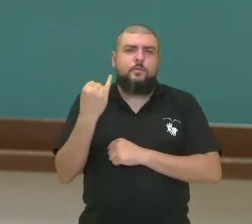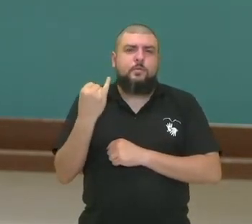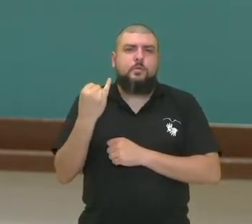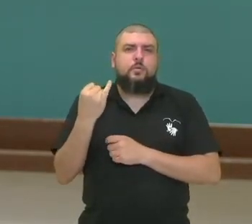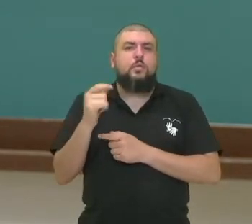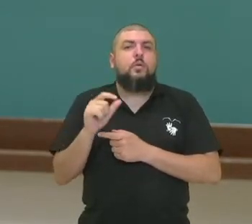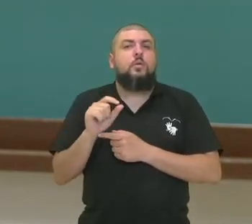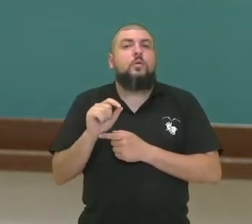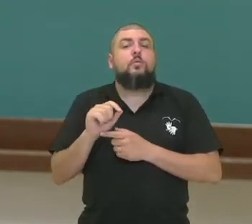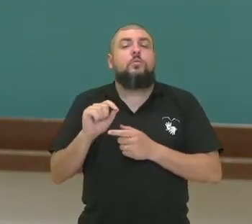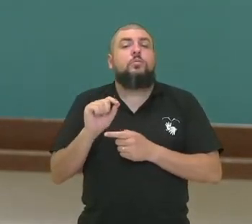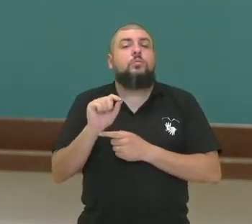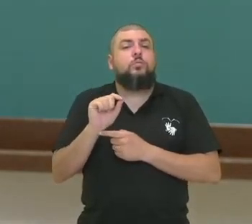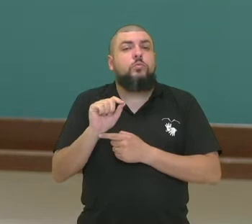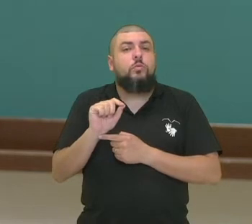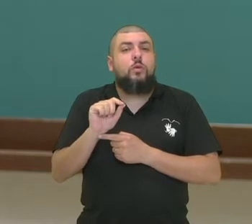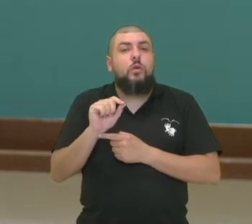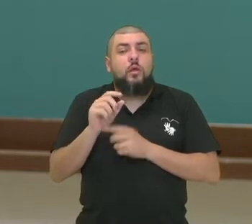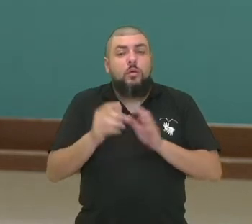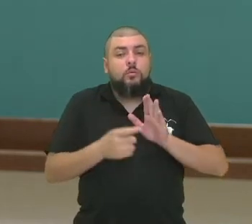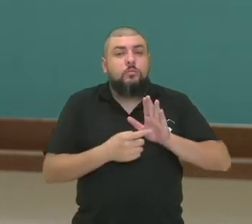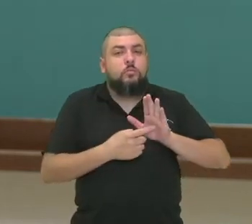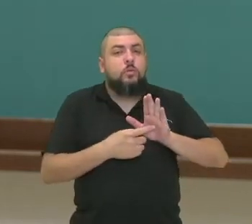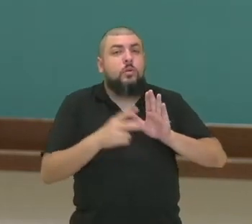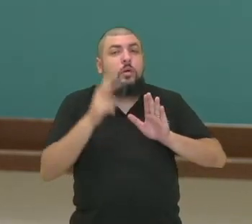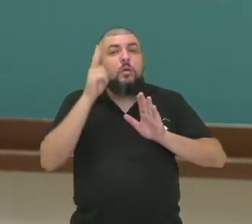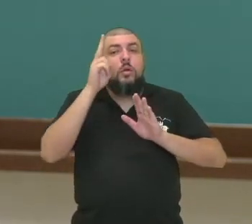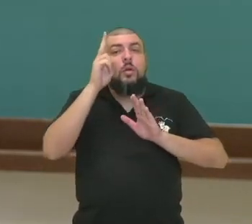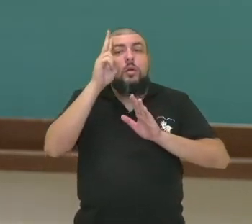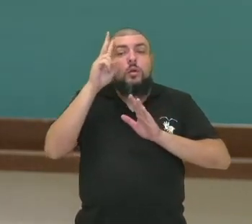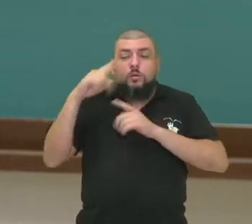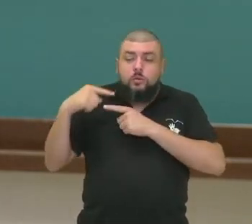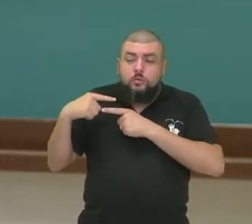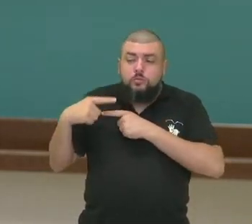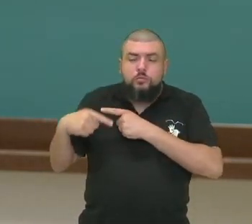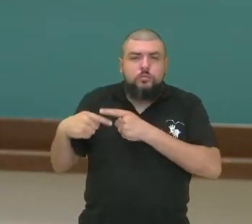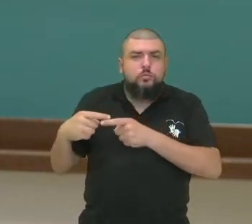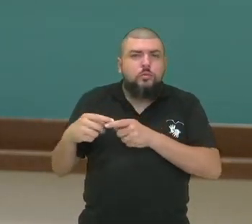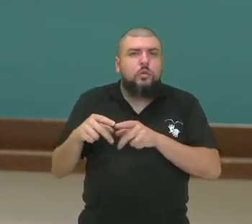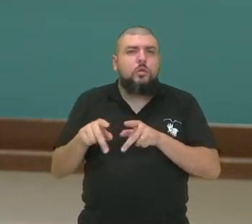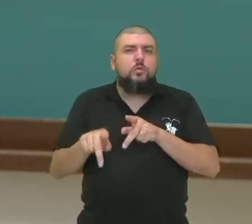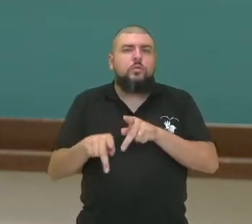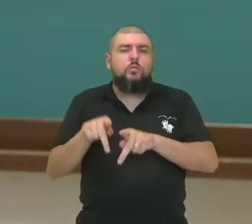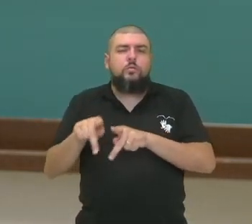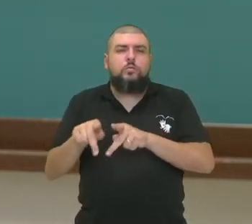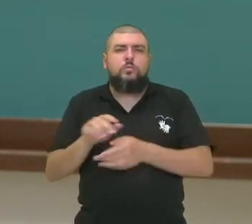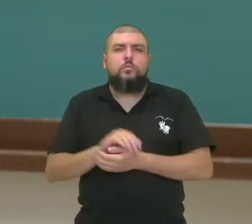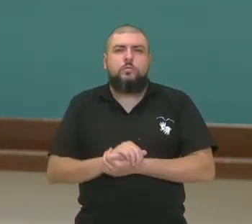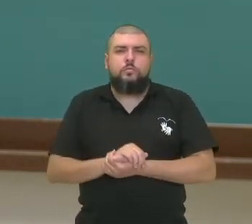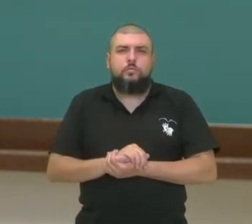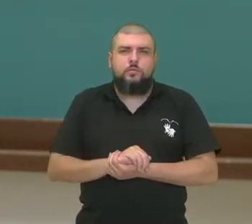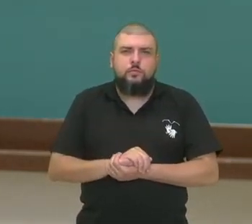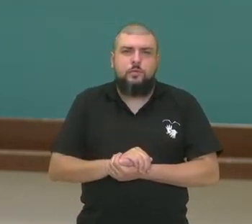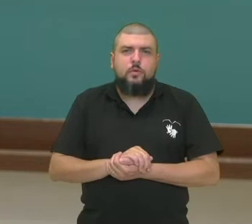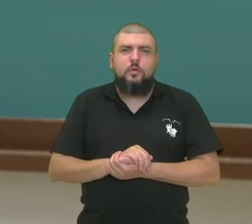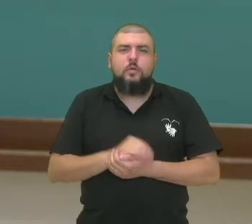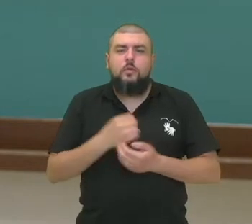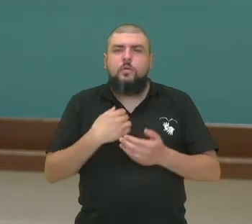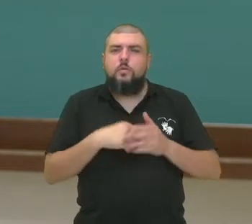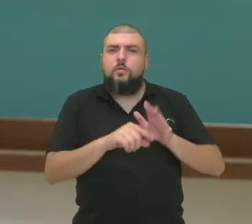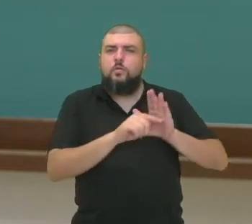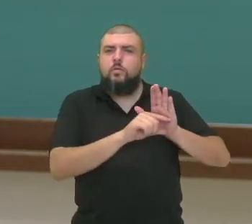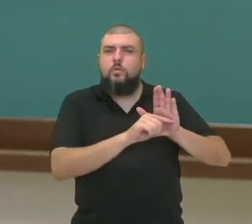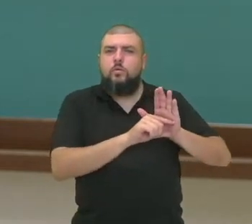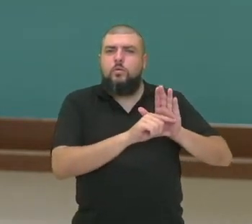e representam a história de um povo, isso lá, de acordo com o artigo 2º da Constituição, isso já